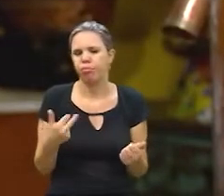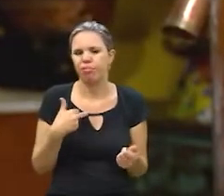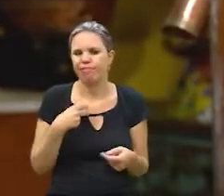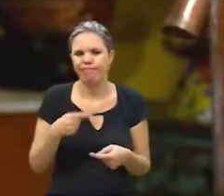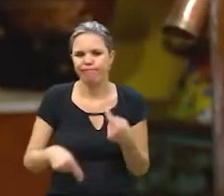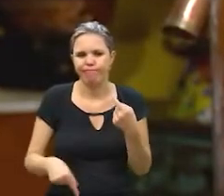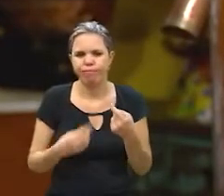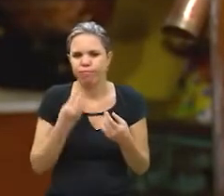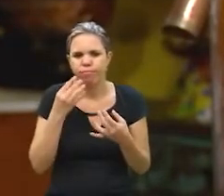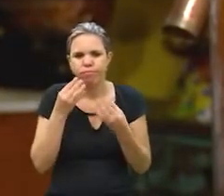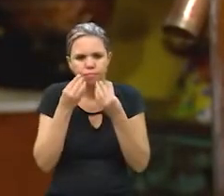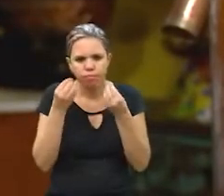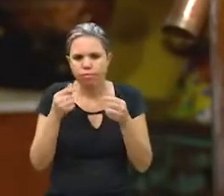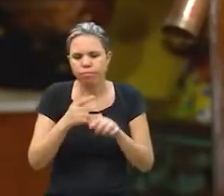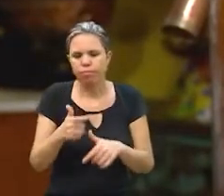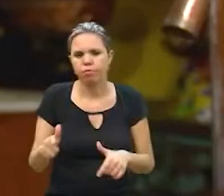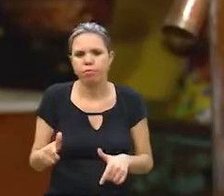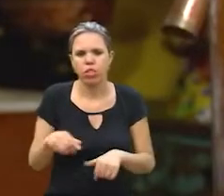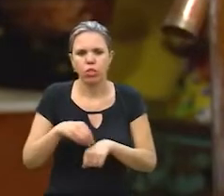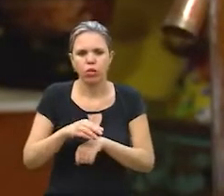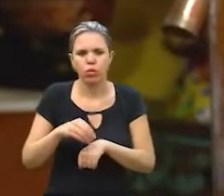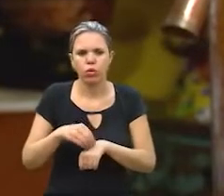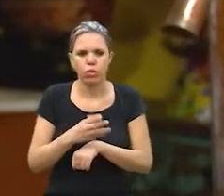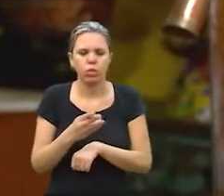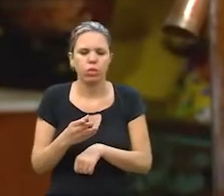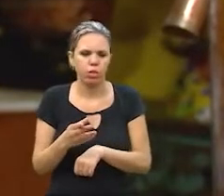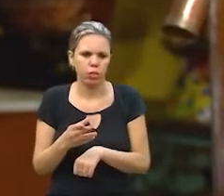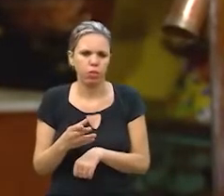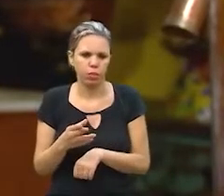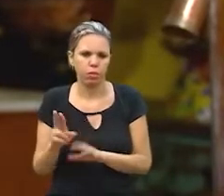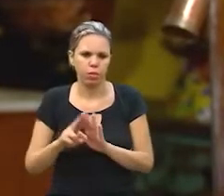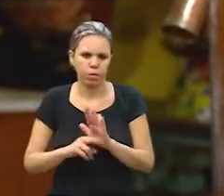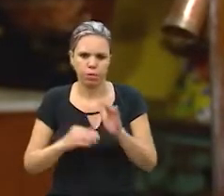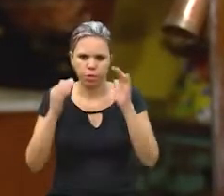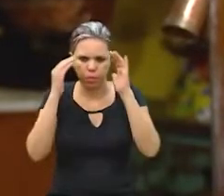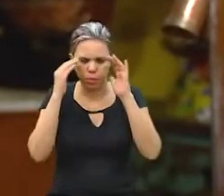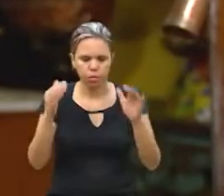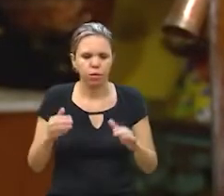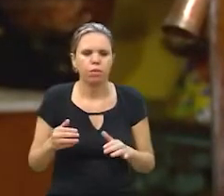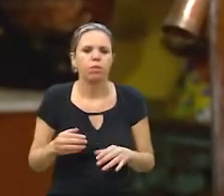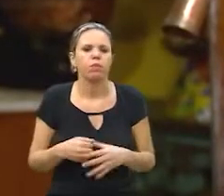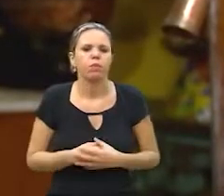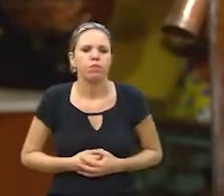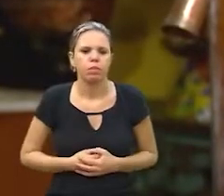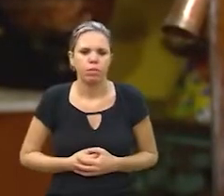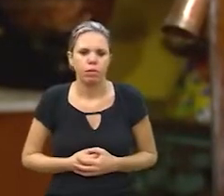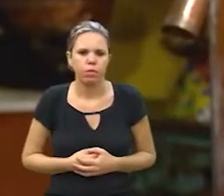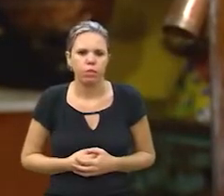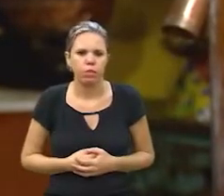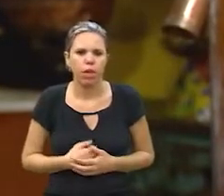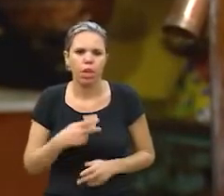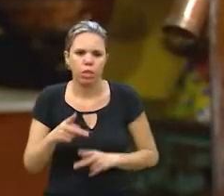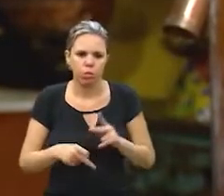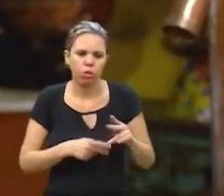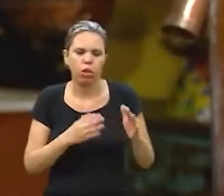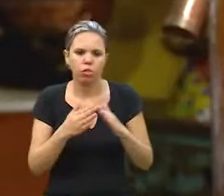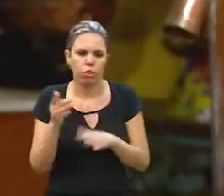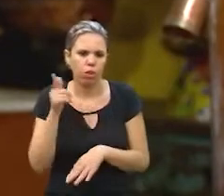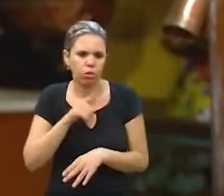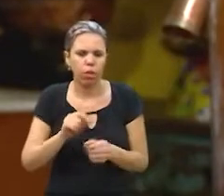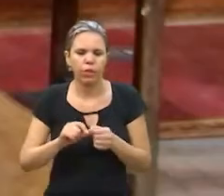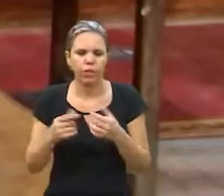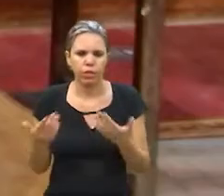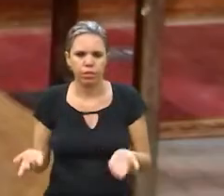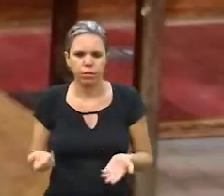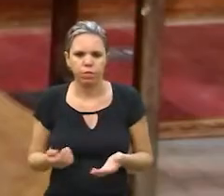você não sente o gosto. Então, a dica é seguir bem rigorosamente a receita e não deixar nada passar do ponto. Mas as donas de casa conseguem fazer